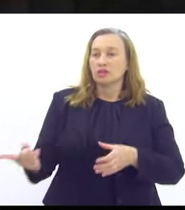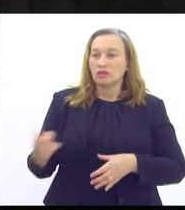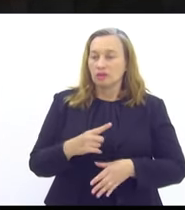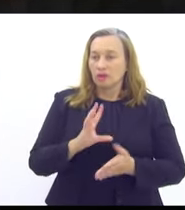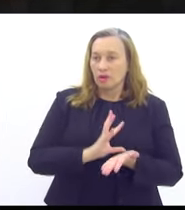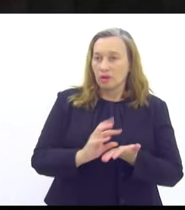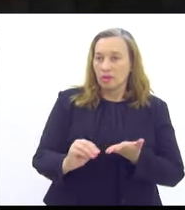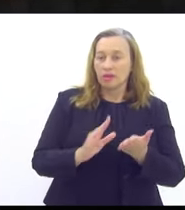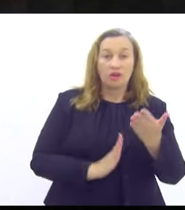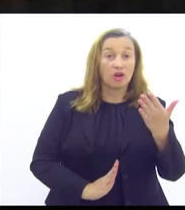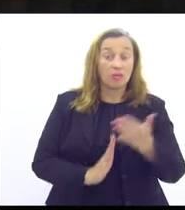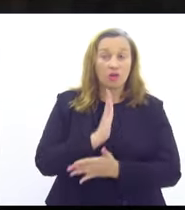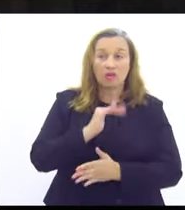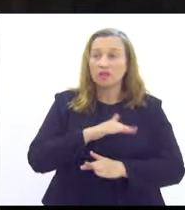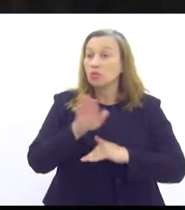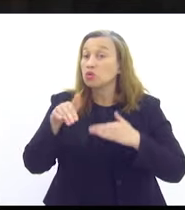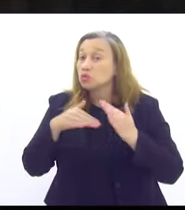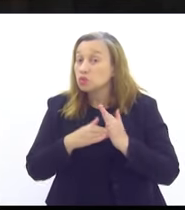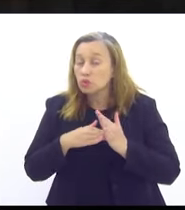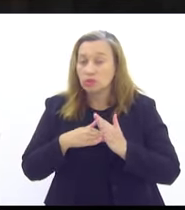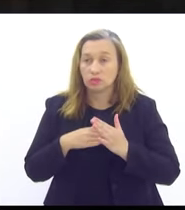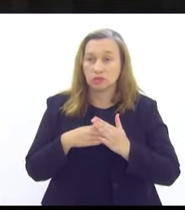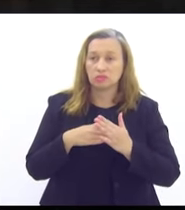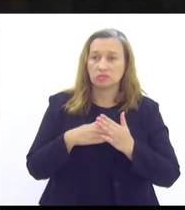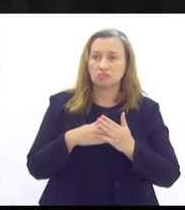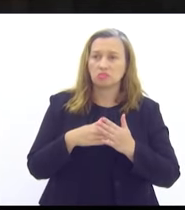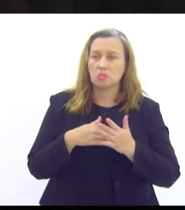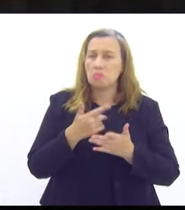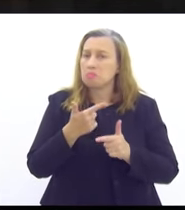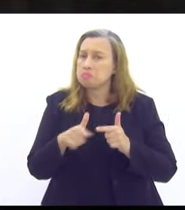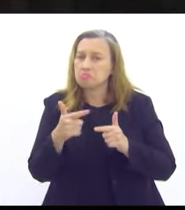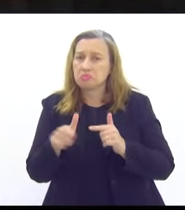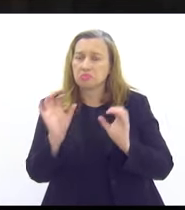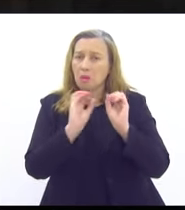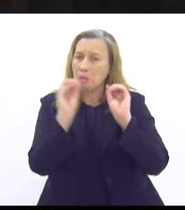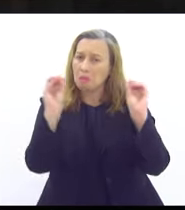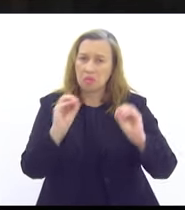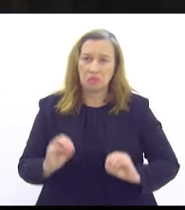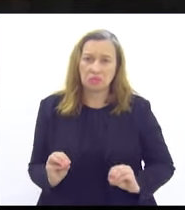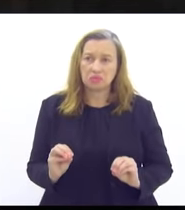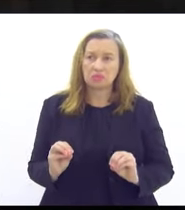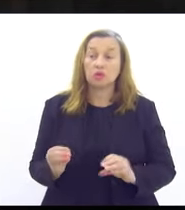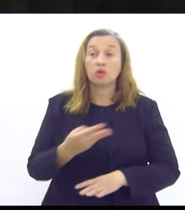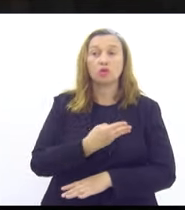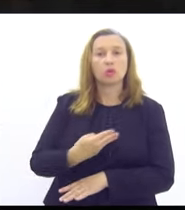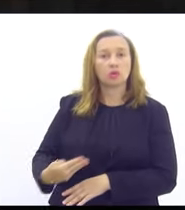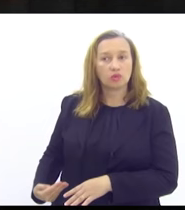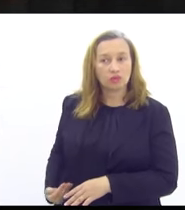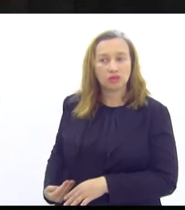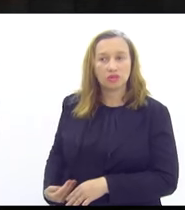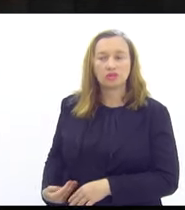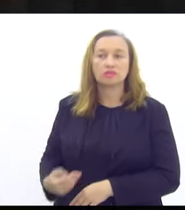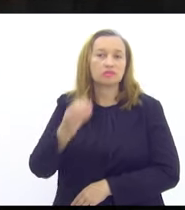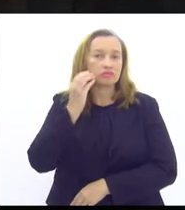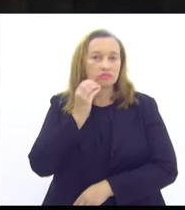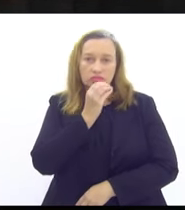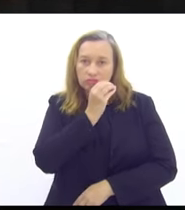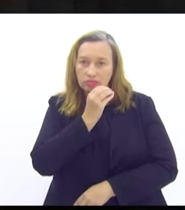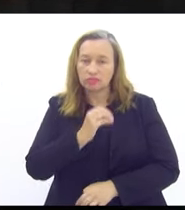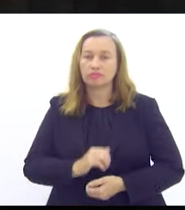foi aprovado por todos, sem nenhum problema. E o governador Cláudio